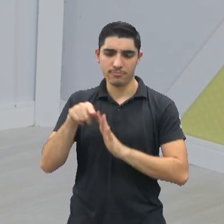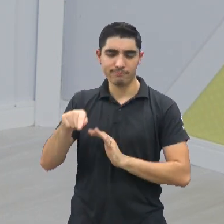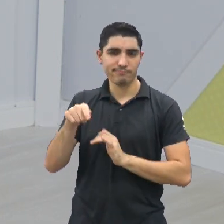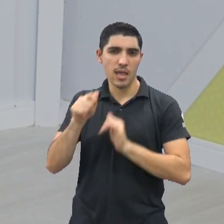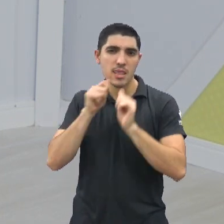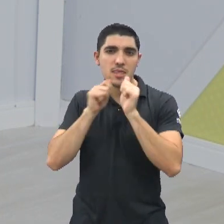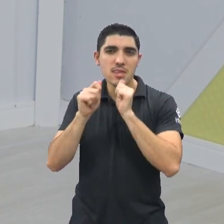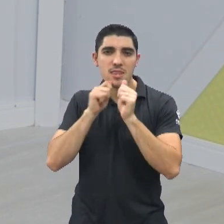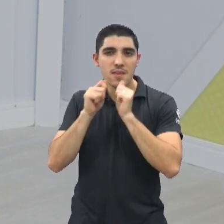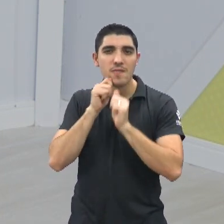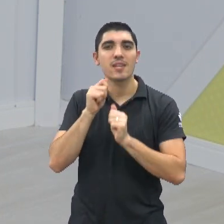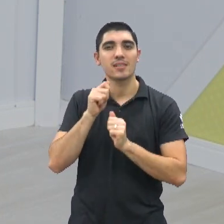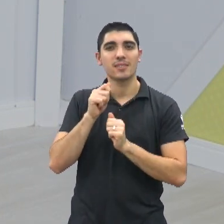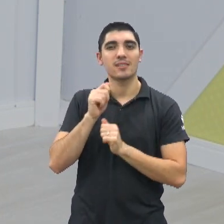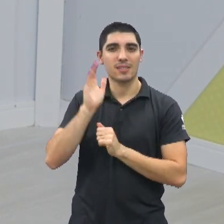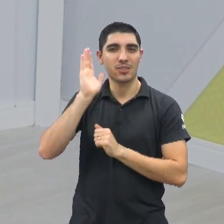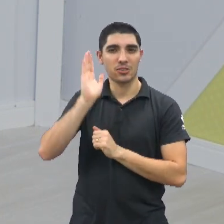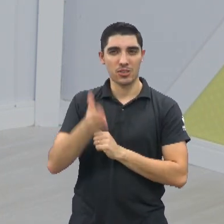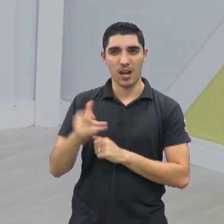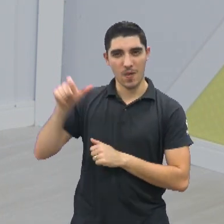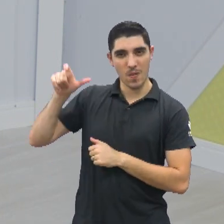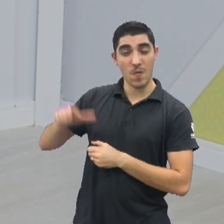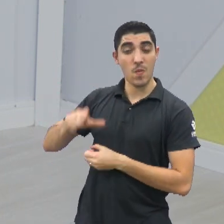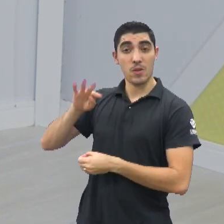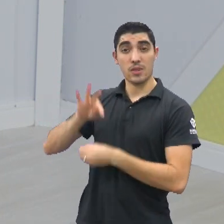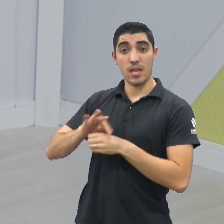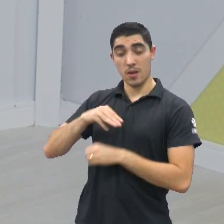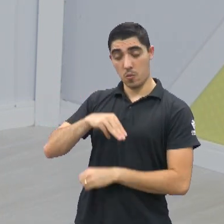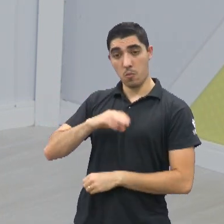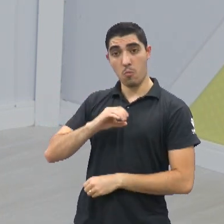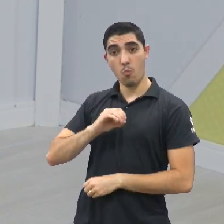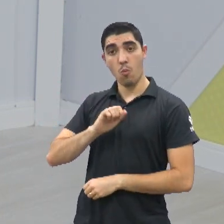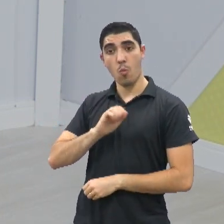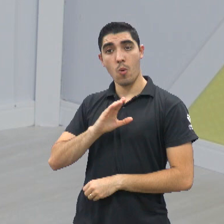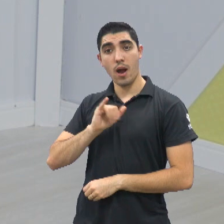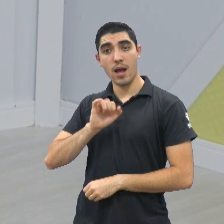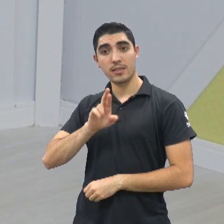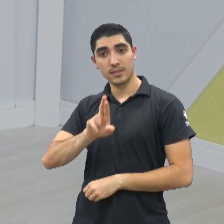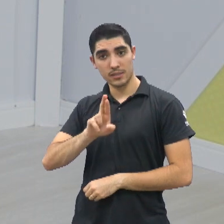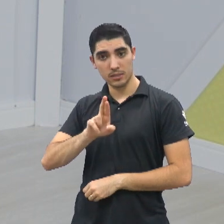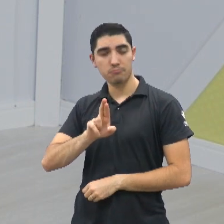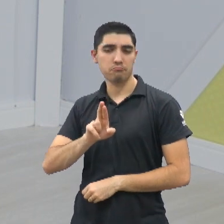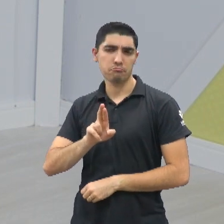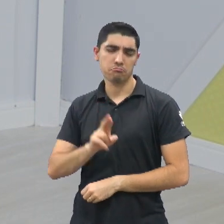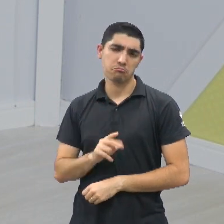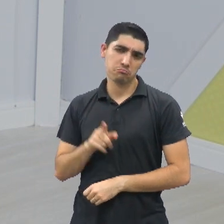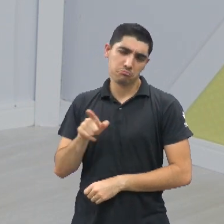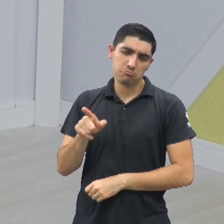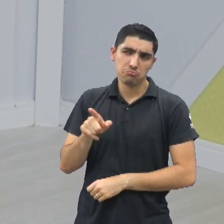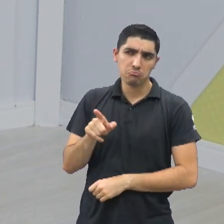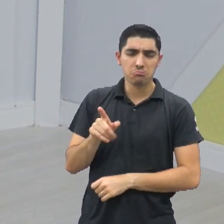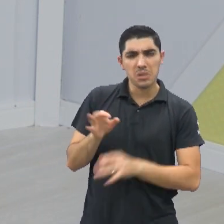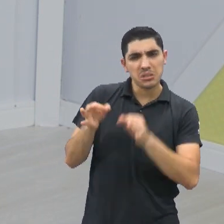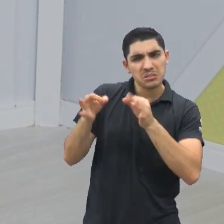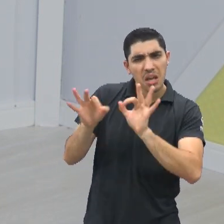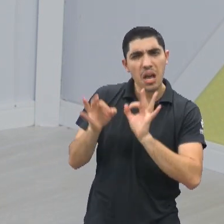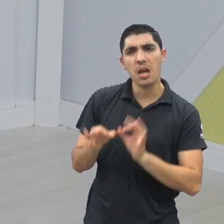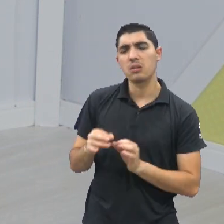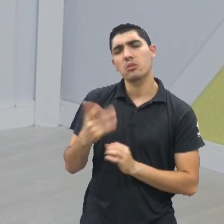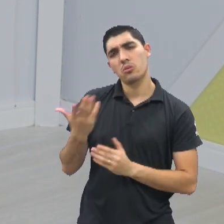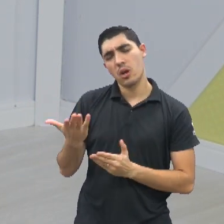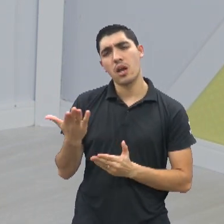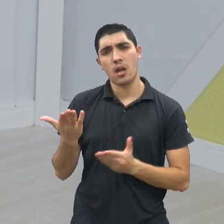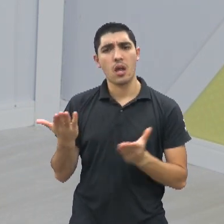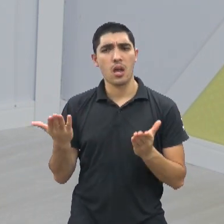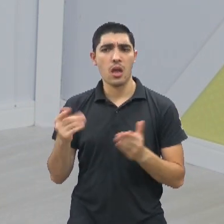o que concedeu melhor dizendo o técnico do São José O Moacir Júnior tá dentro da normalidade né Brunão ele não pode abrir muita coisa do que que tá